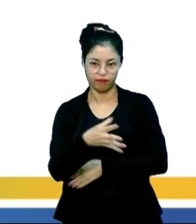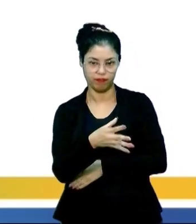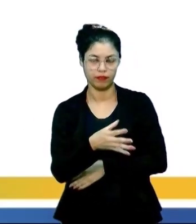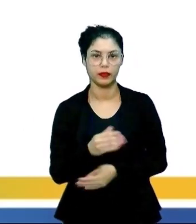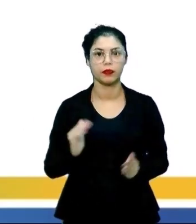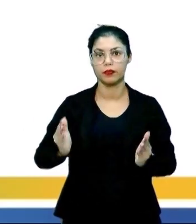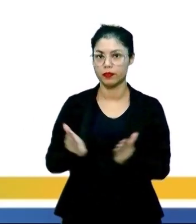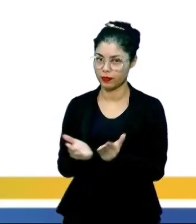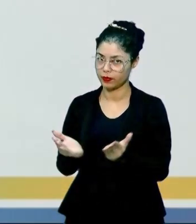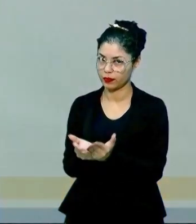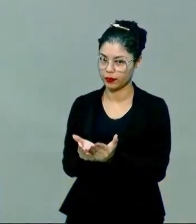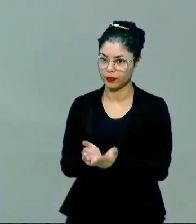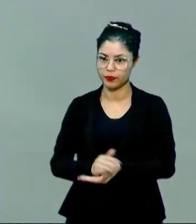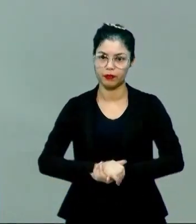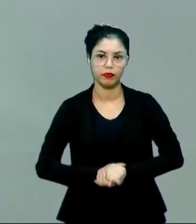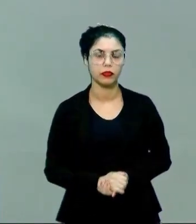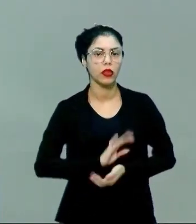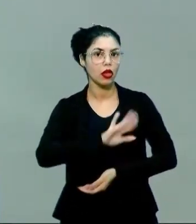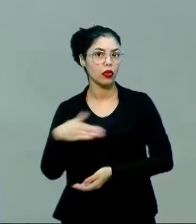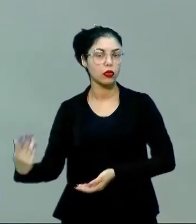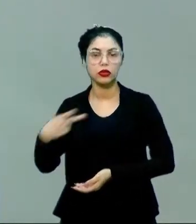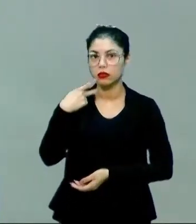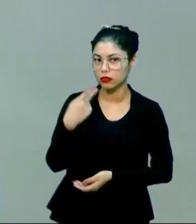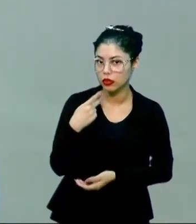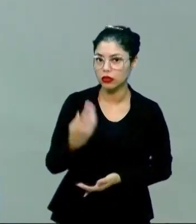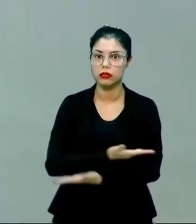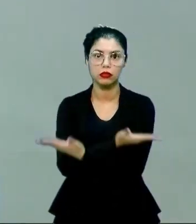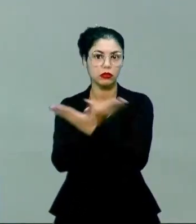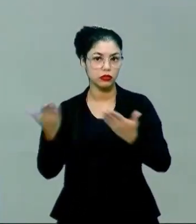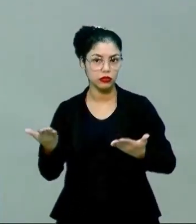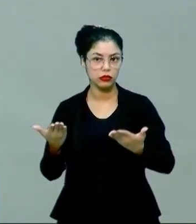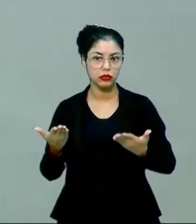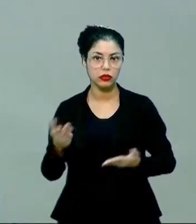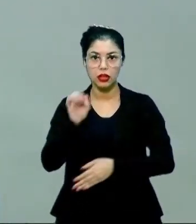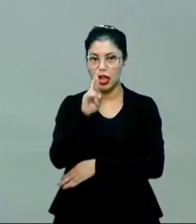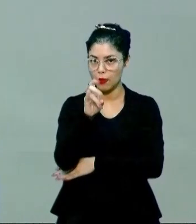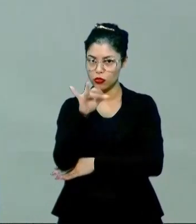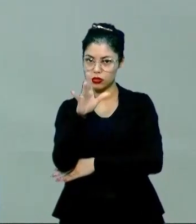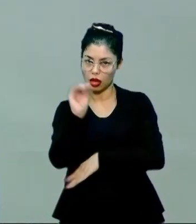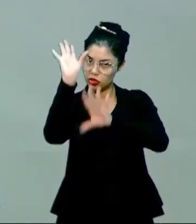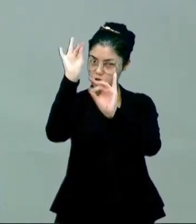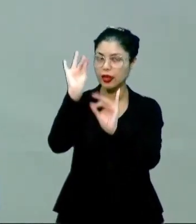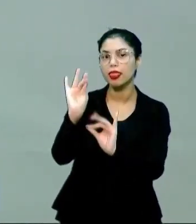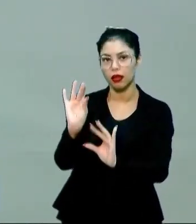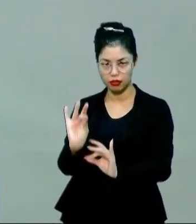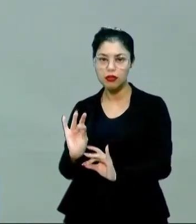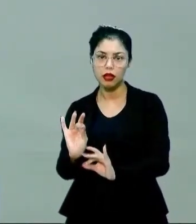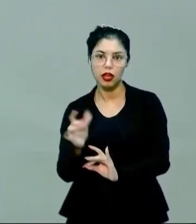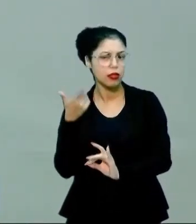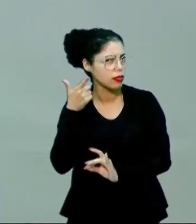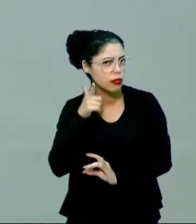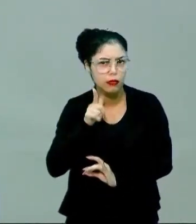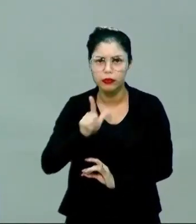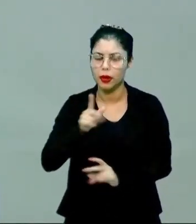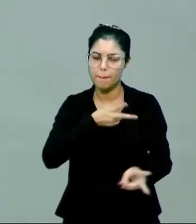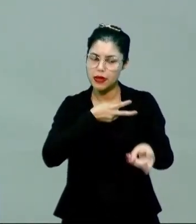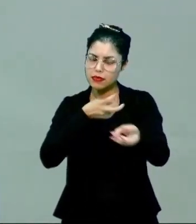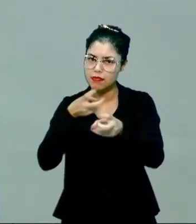contra-reforma protestante. Gente, quando eu falo para você que é uma arte rebuscada, cheia de detalhes, você não